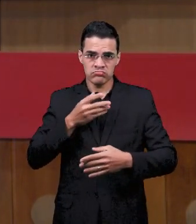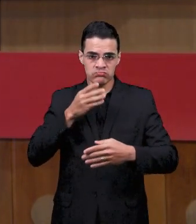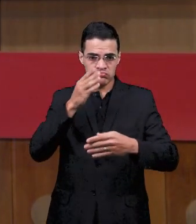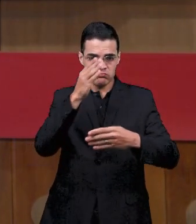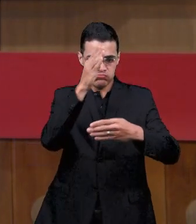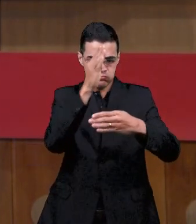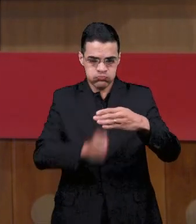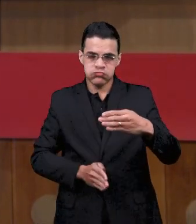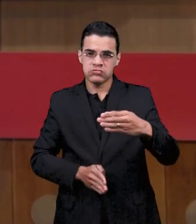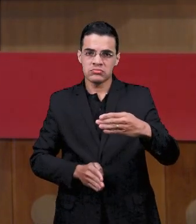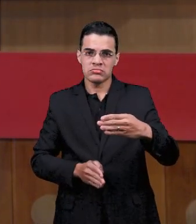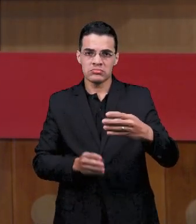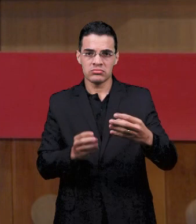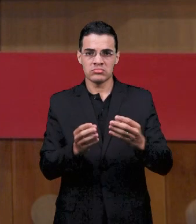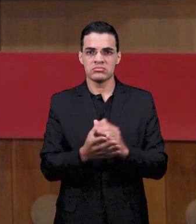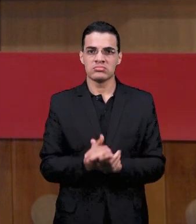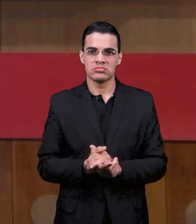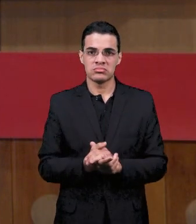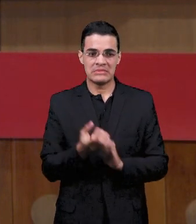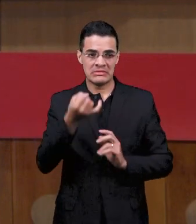não é a mãe.